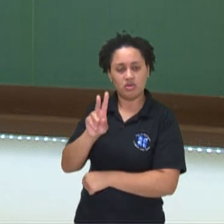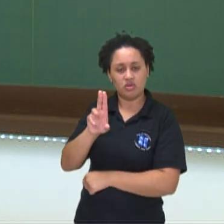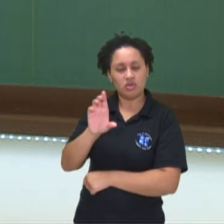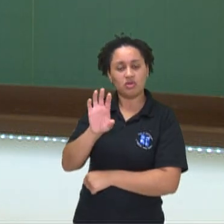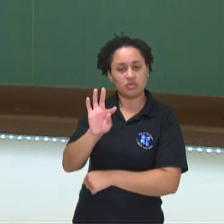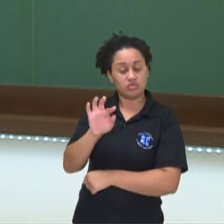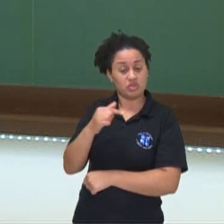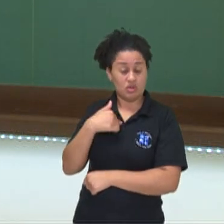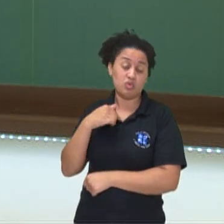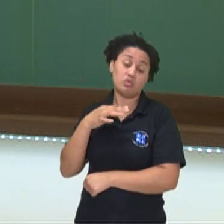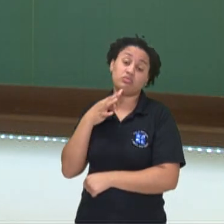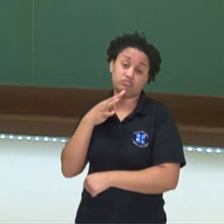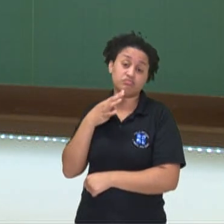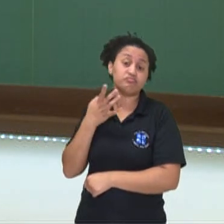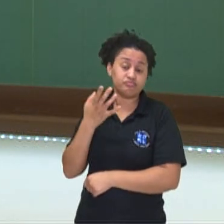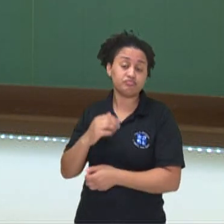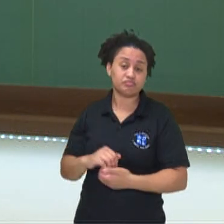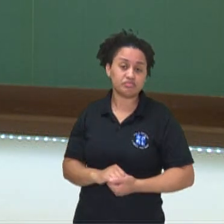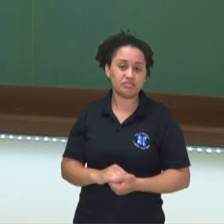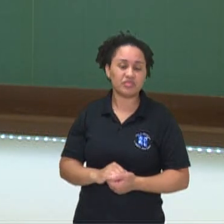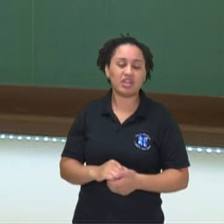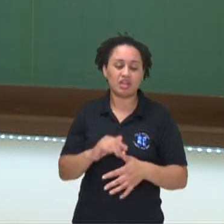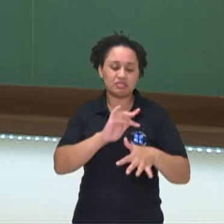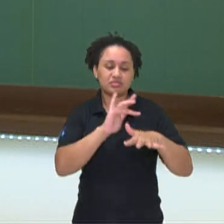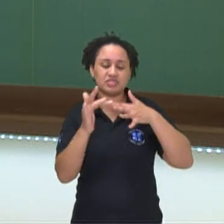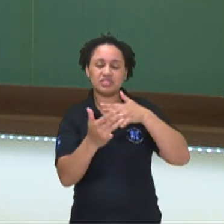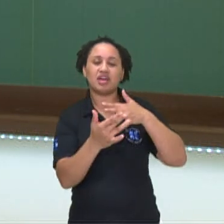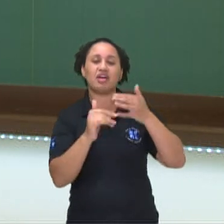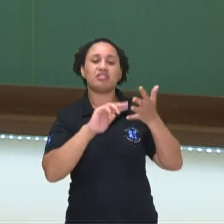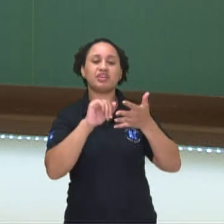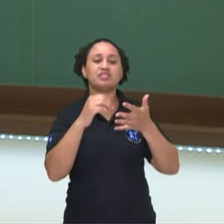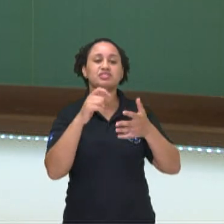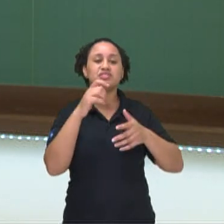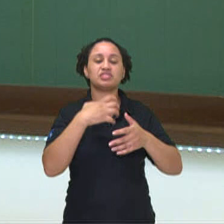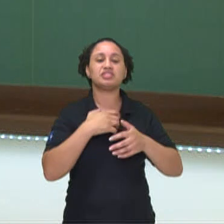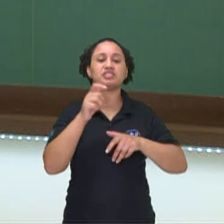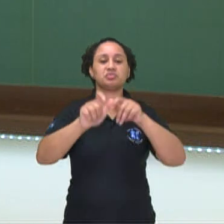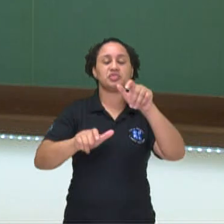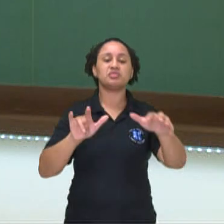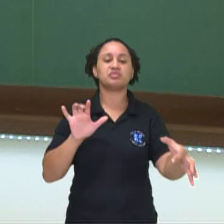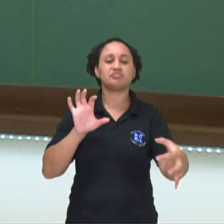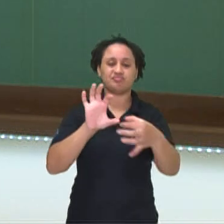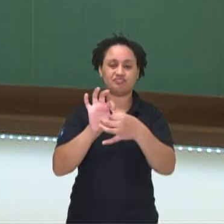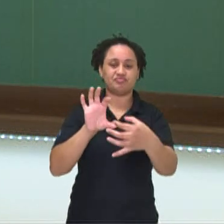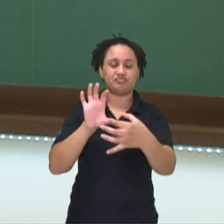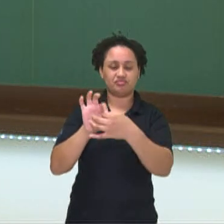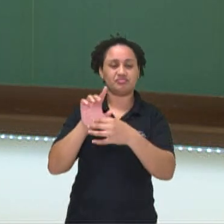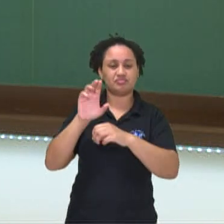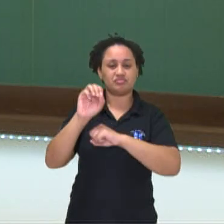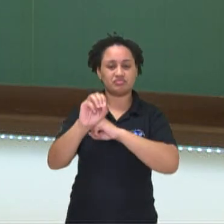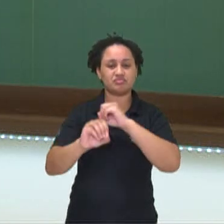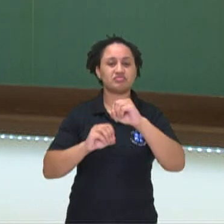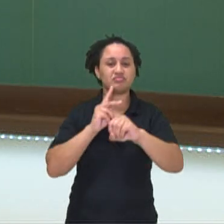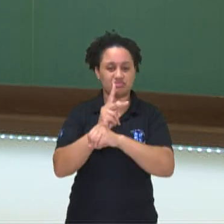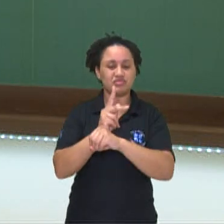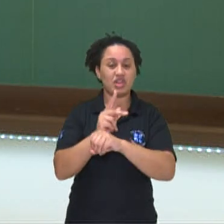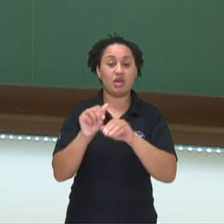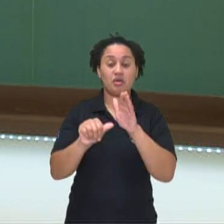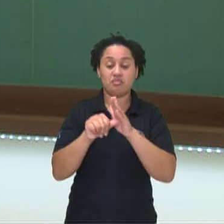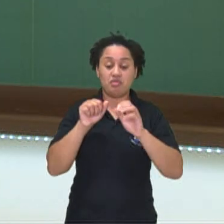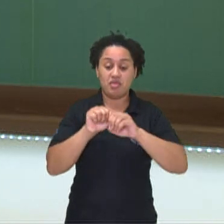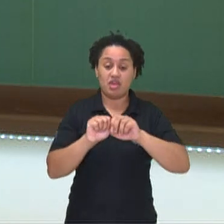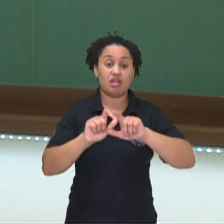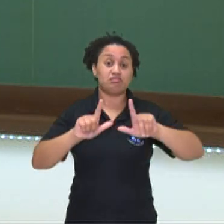redes sociais, nós estamos falando em formas das pessoas se conectarem. O Orkut foi a primeira grande